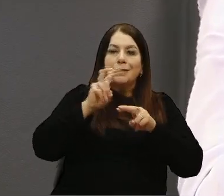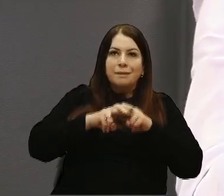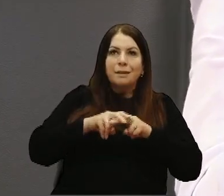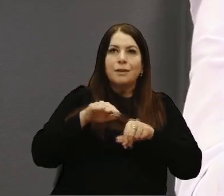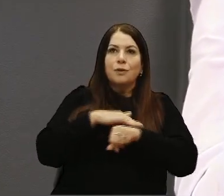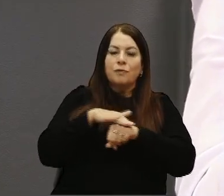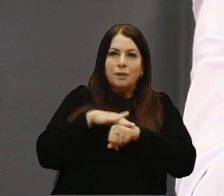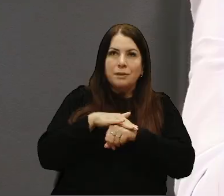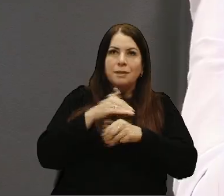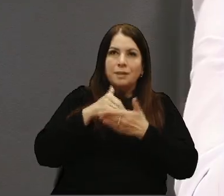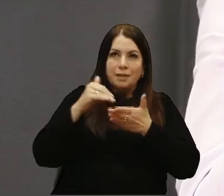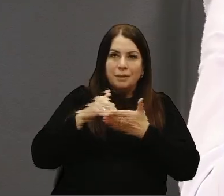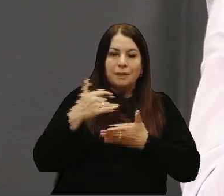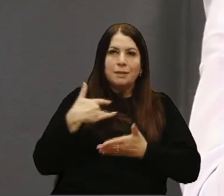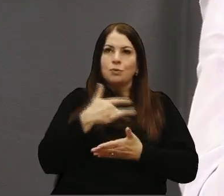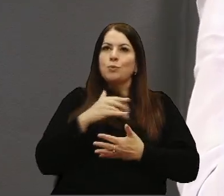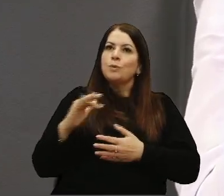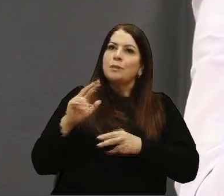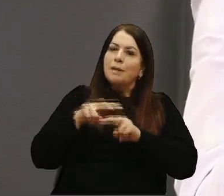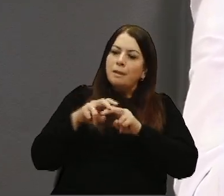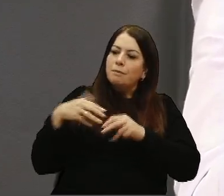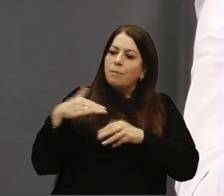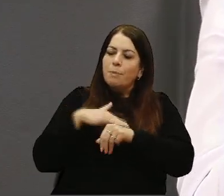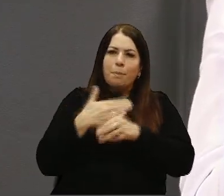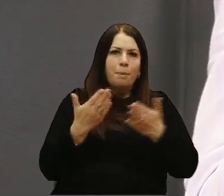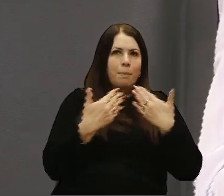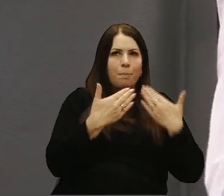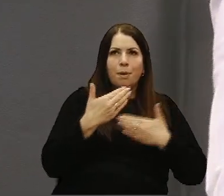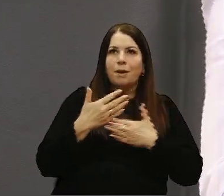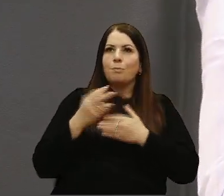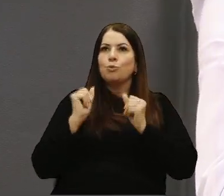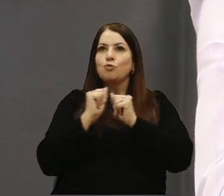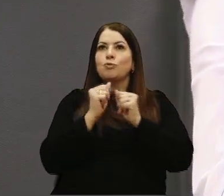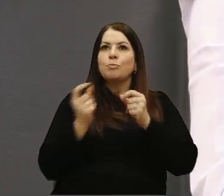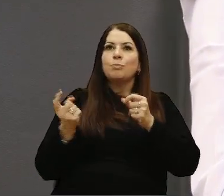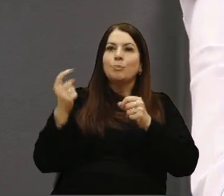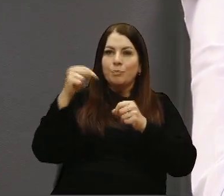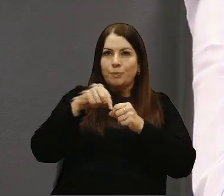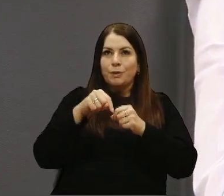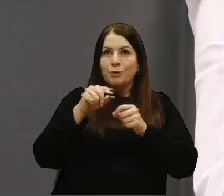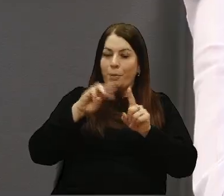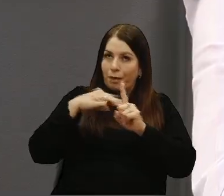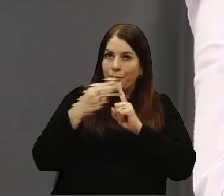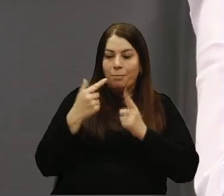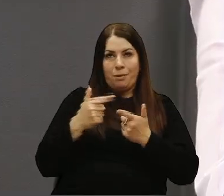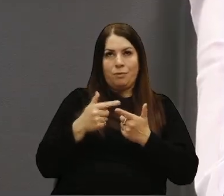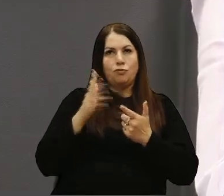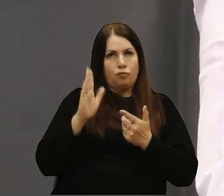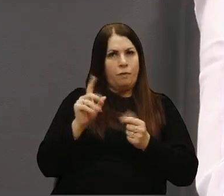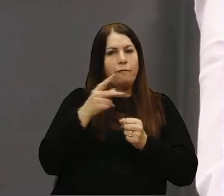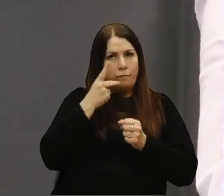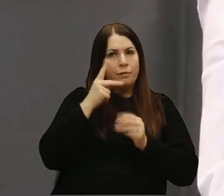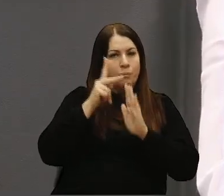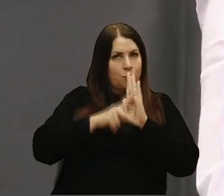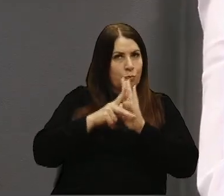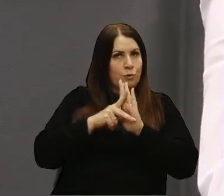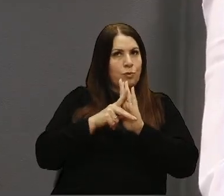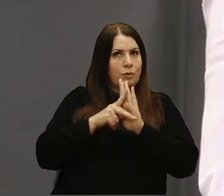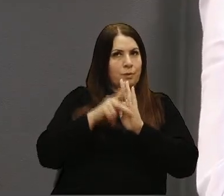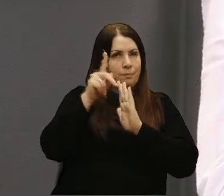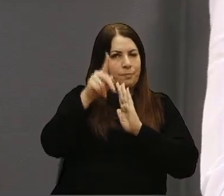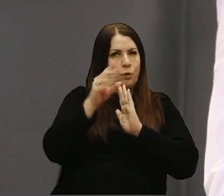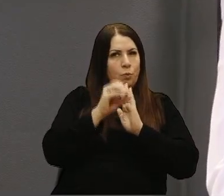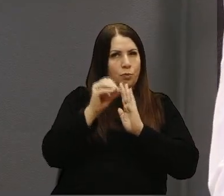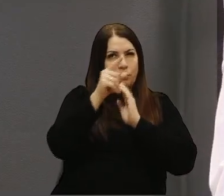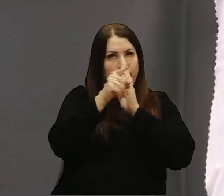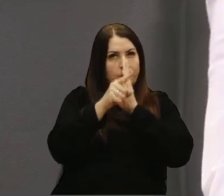secretário de Saúde, falta sentar com todo mundo e fazer esse ciclo de reiterar o cara no mercado de trabalho. Já falei que tem o projeto Orca, lá